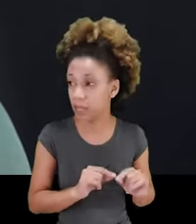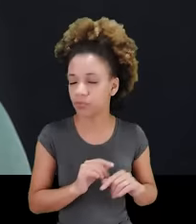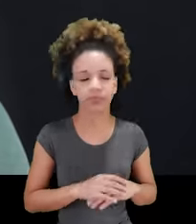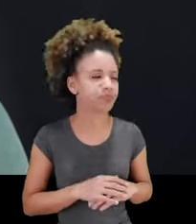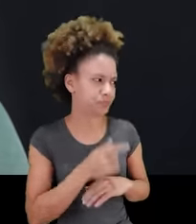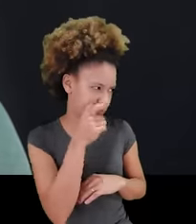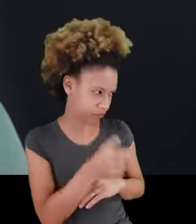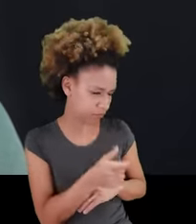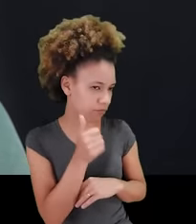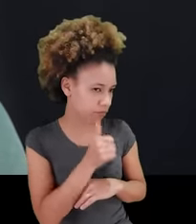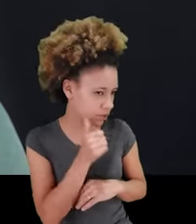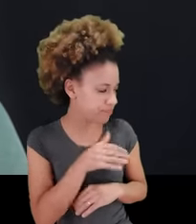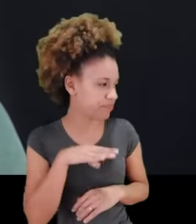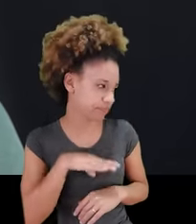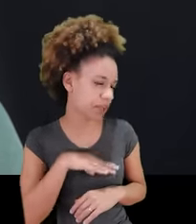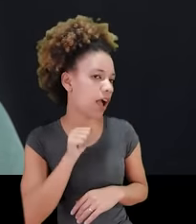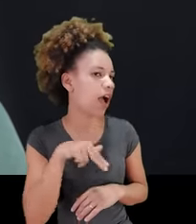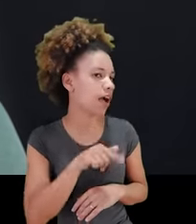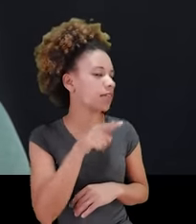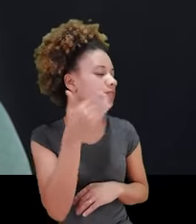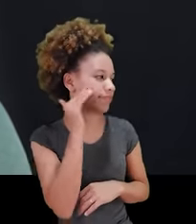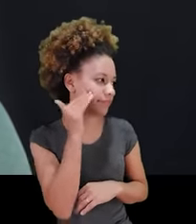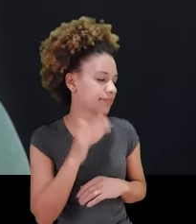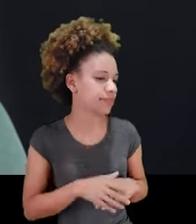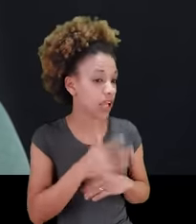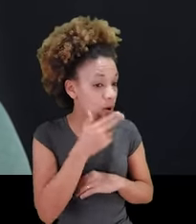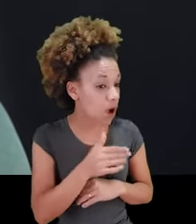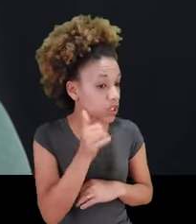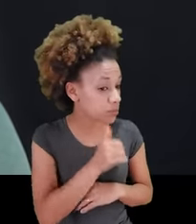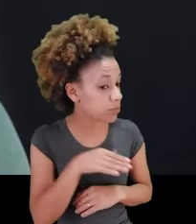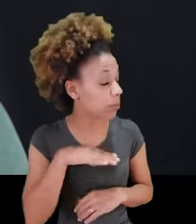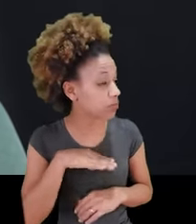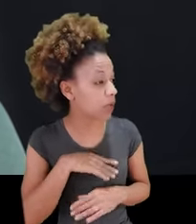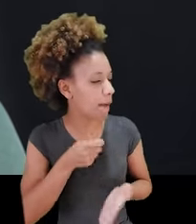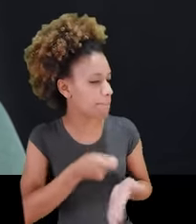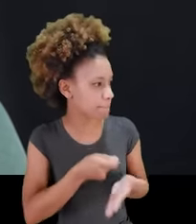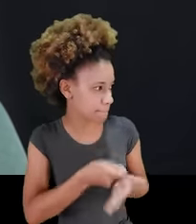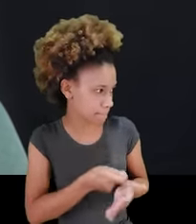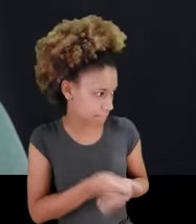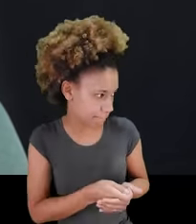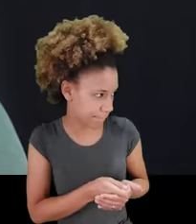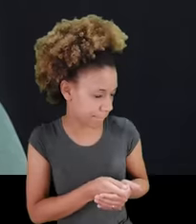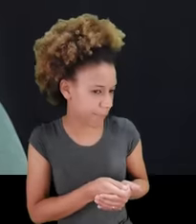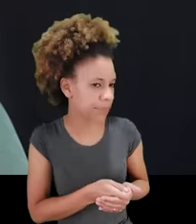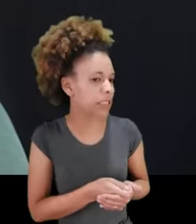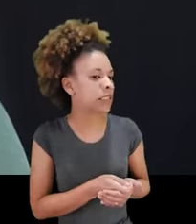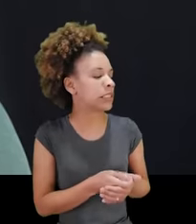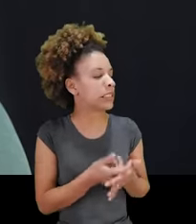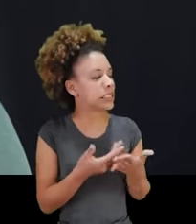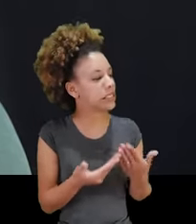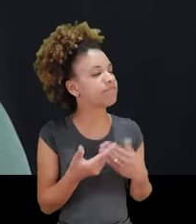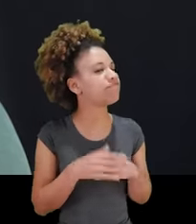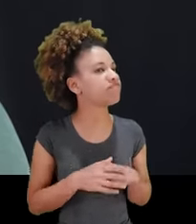que eu vejo da mulher portuguesa, Ana, que está aqui, vai entender, eu acho que as mulheres portuguesas, elas são muito duras. Elas são muito firmes.